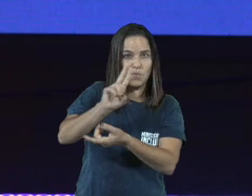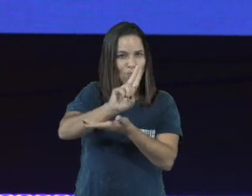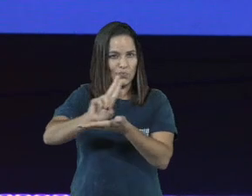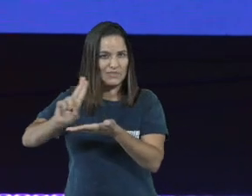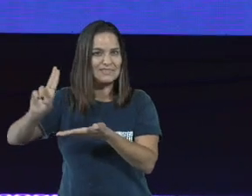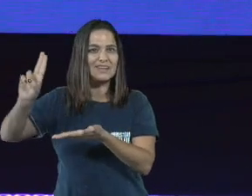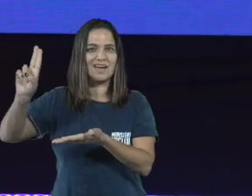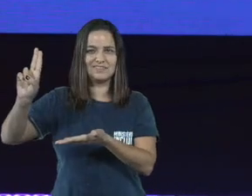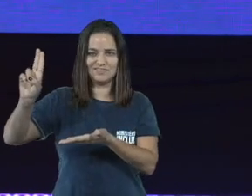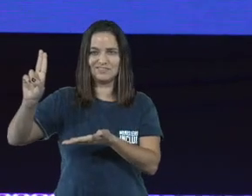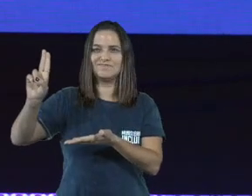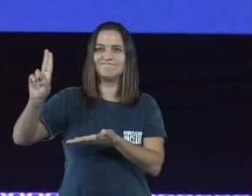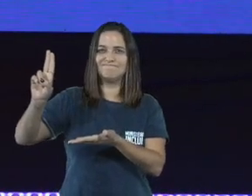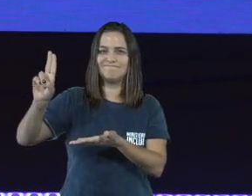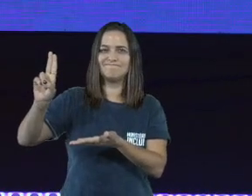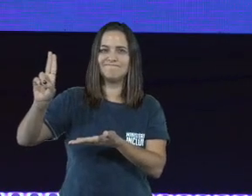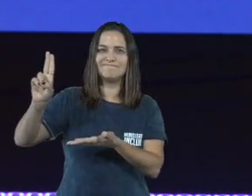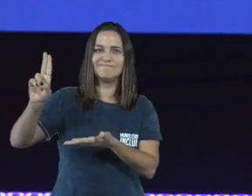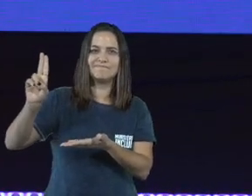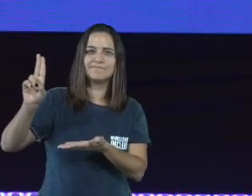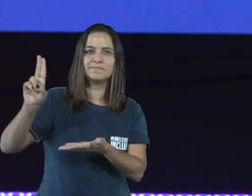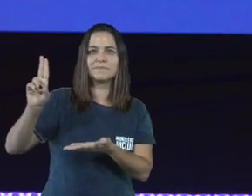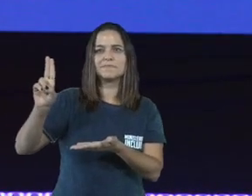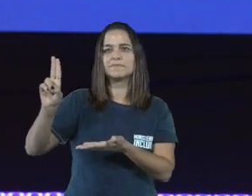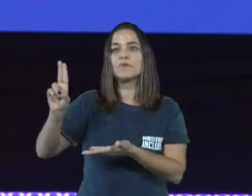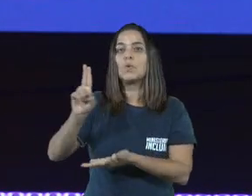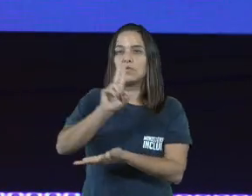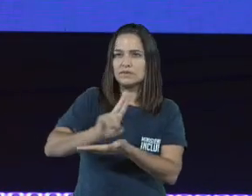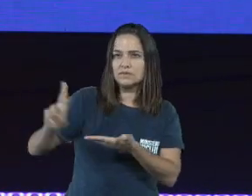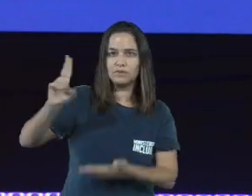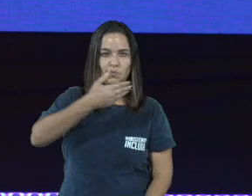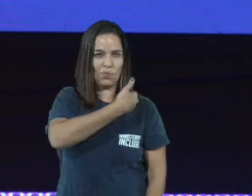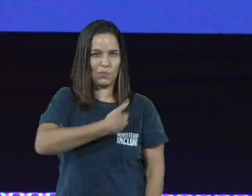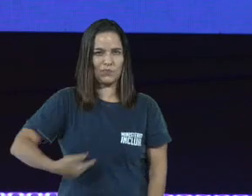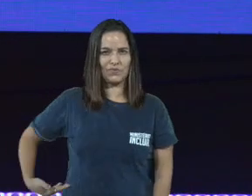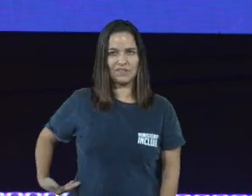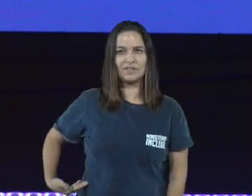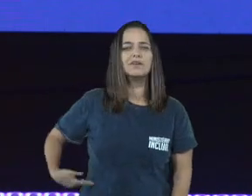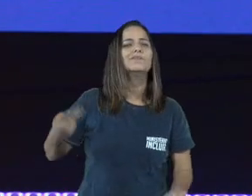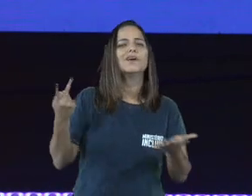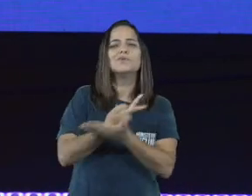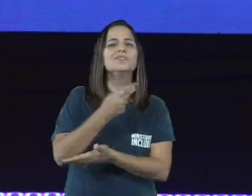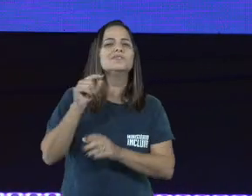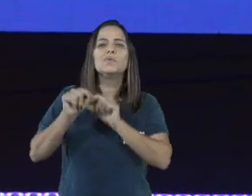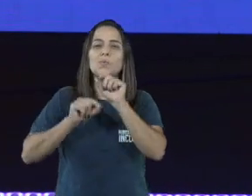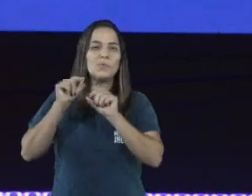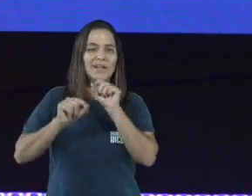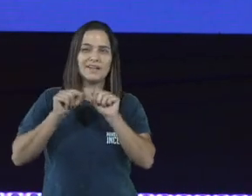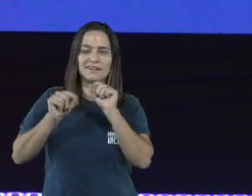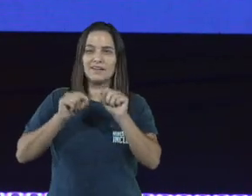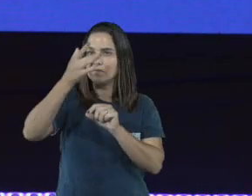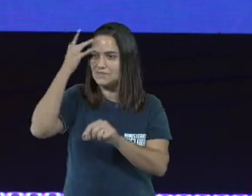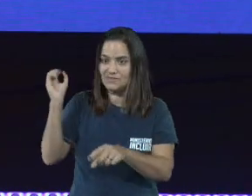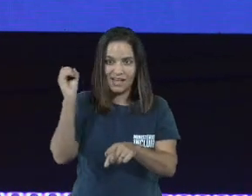E aí o que ele menos aprendi lá da matéria que você levou ele lá para estudar Esse é o que ele